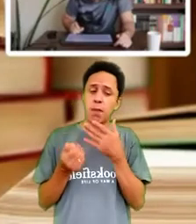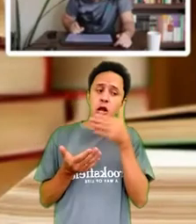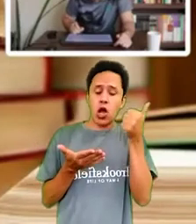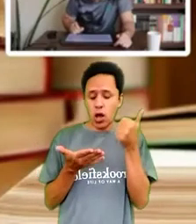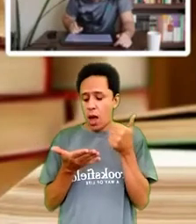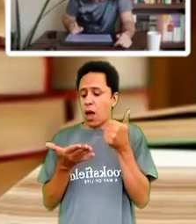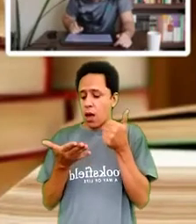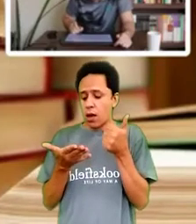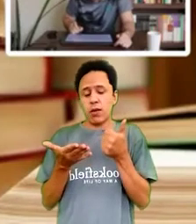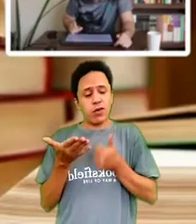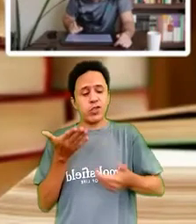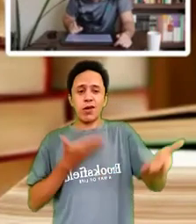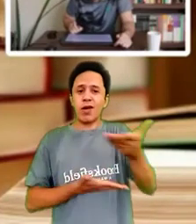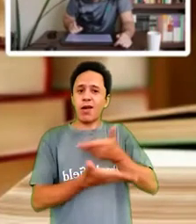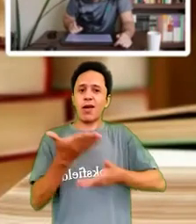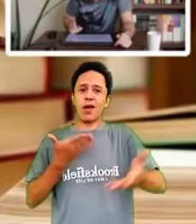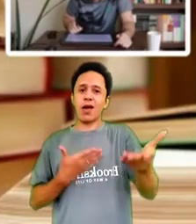de forma construtiva